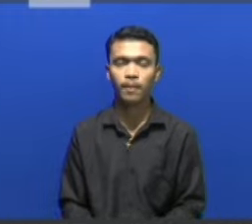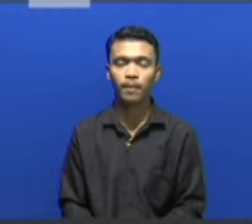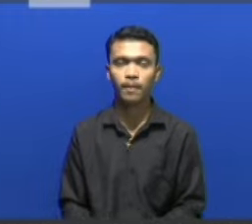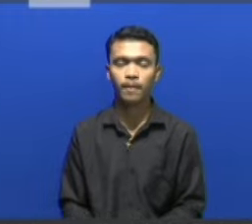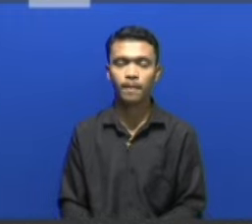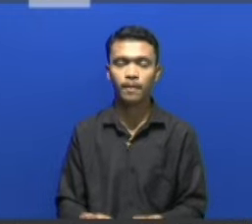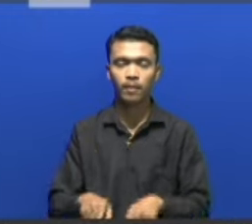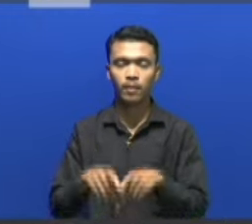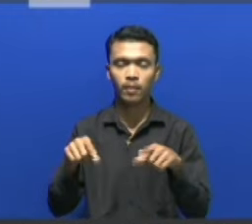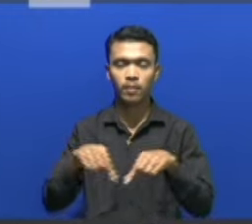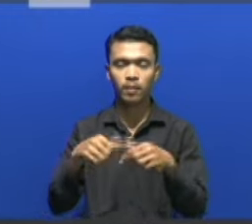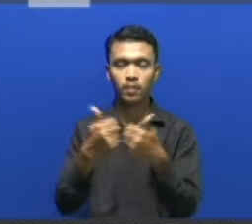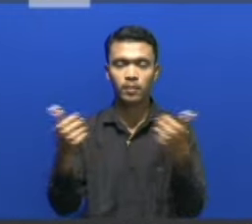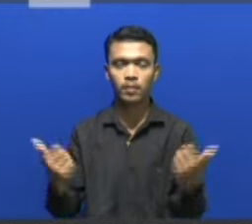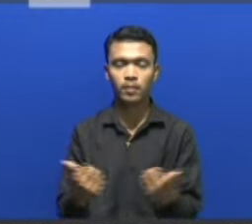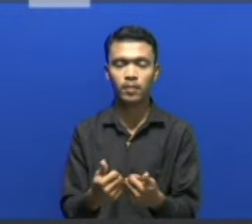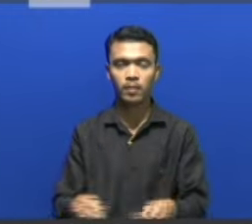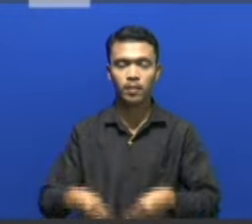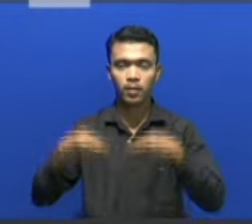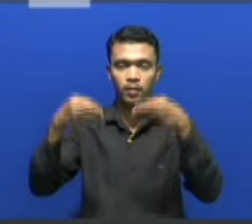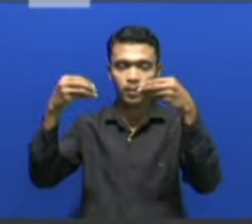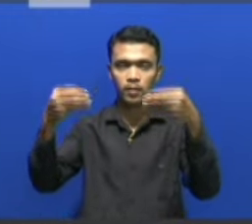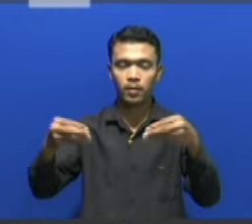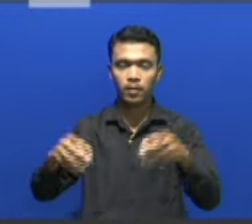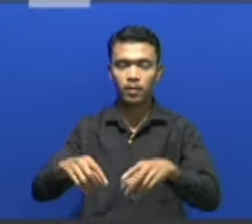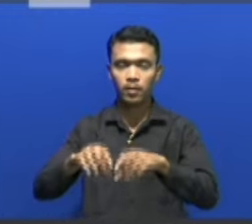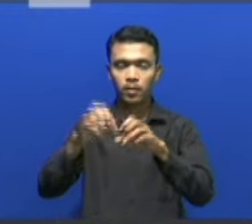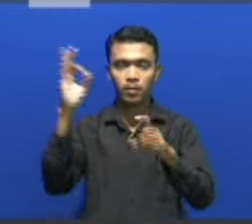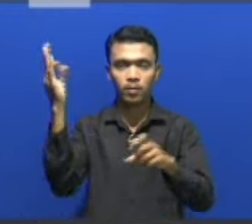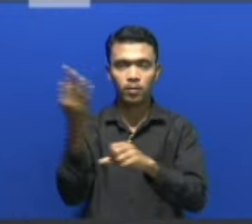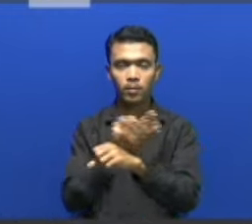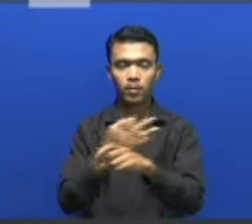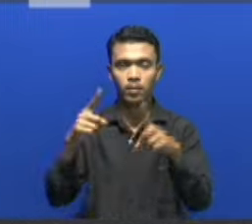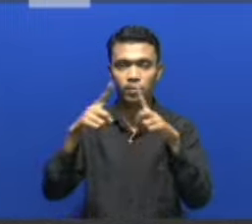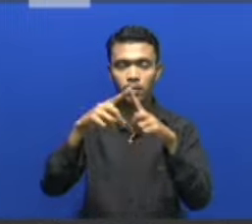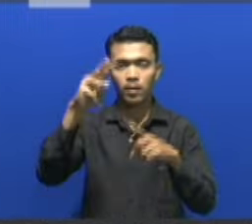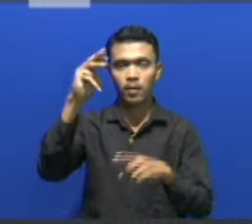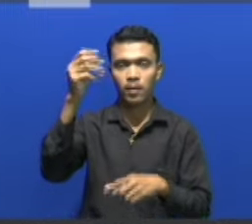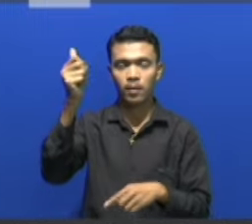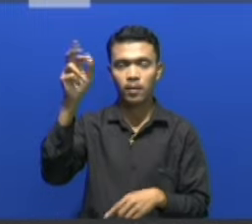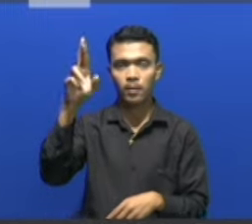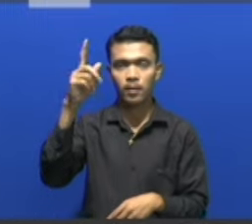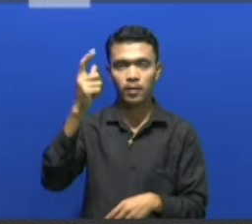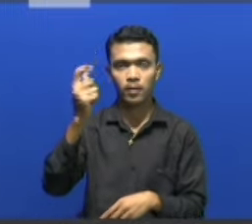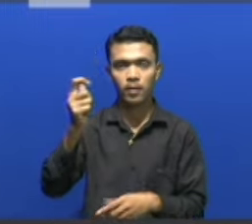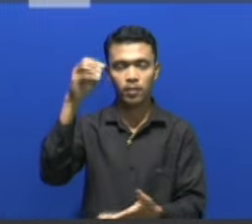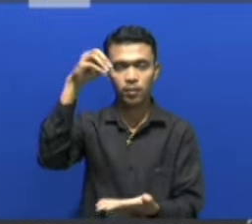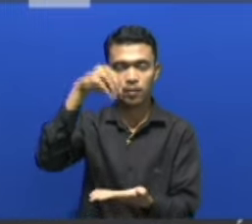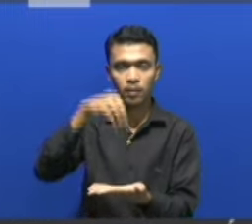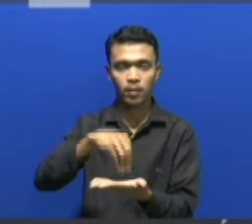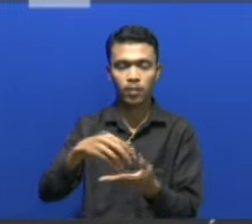Kaisala leno burras iha kamia entrega documentos resistência ba arquivo museu resistência timorense hori rai ba